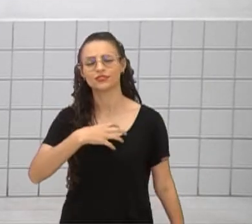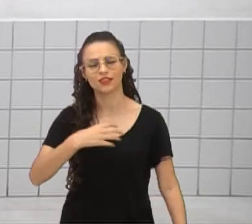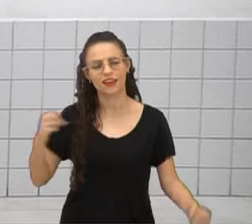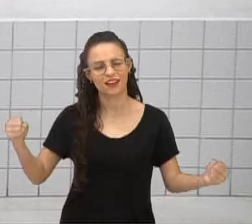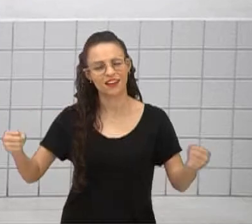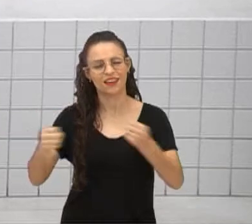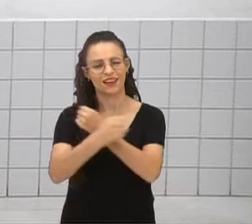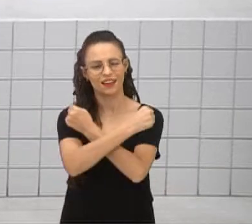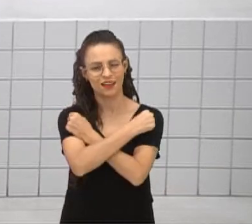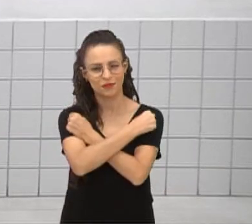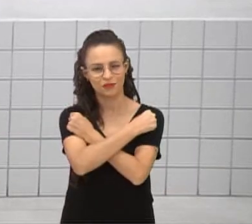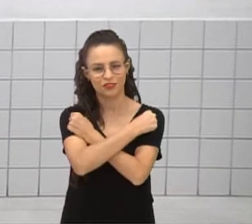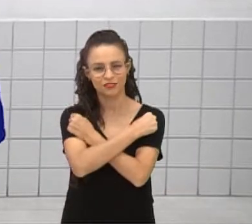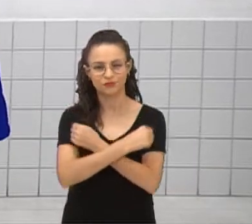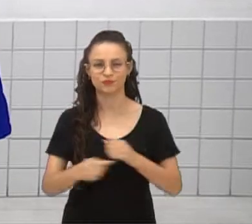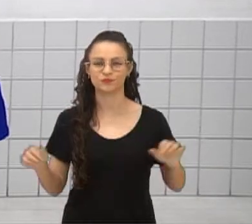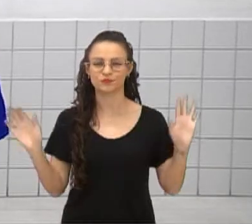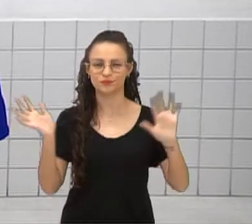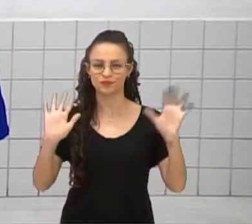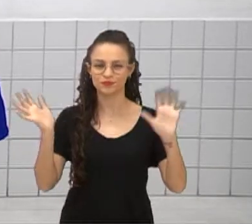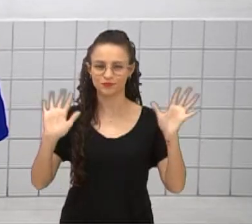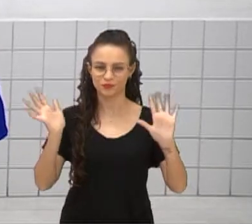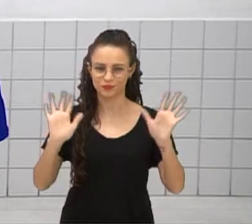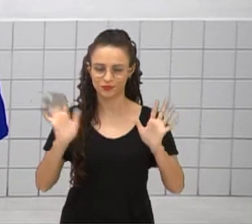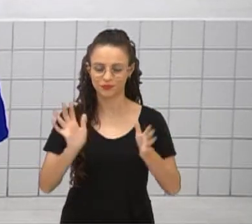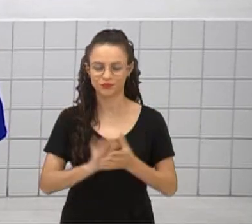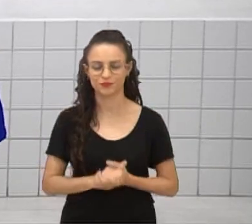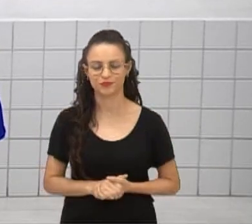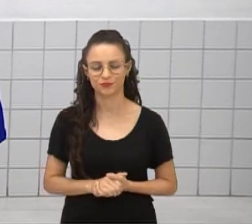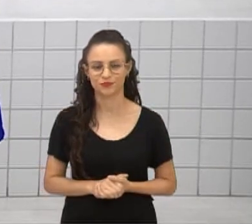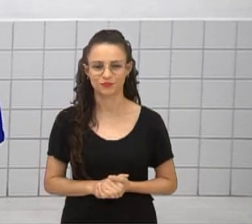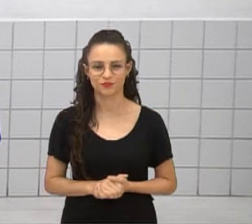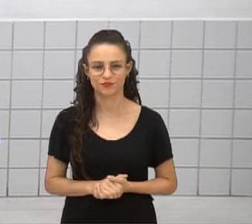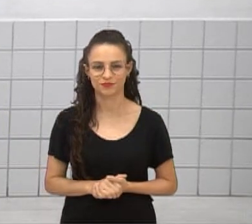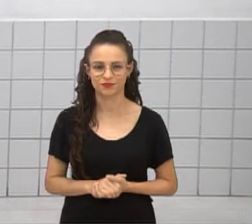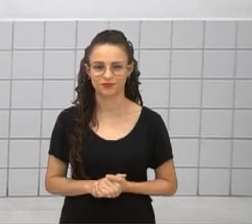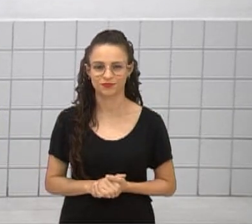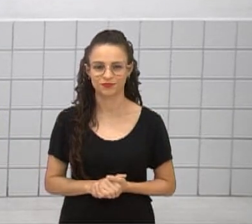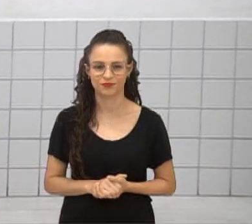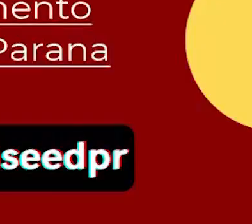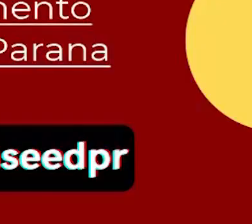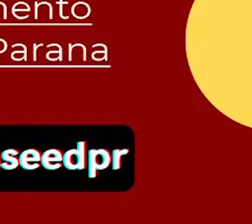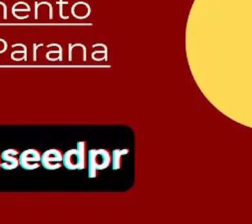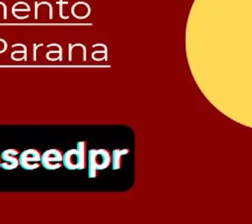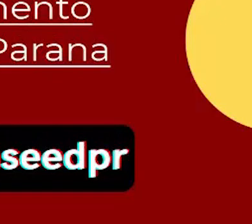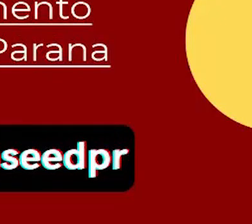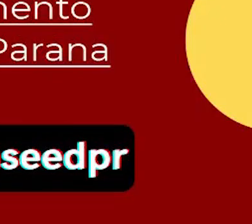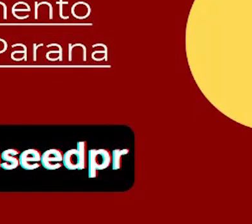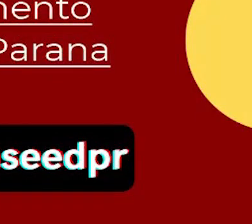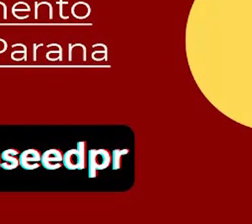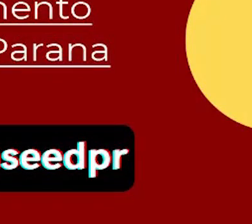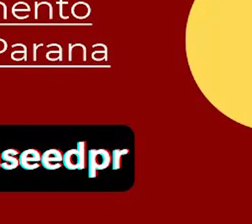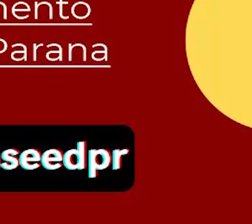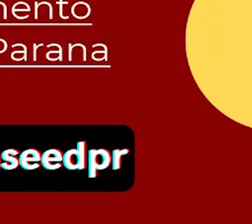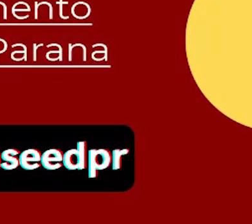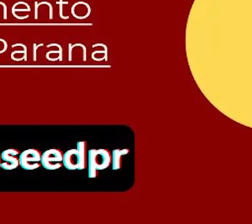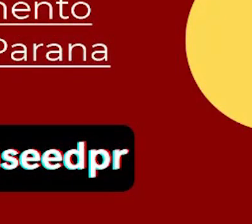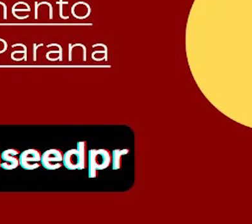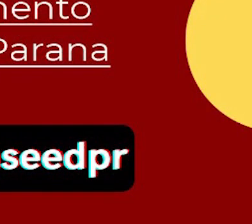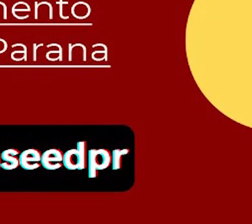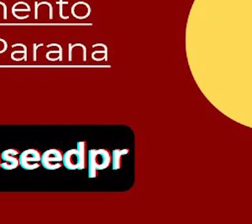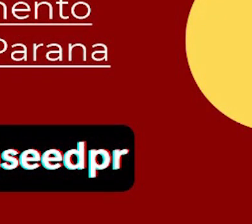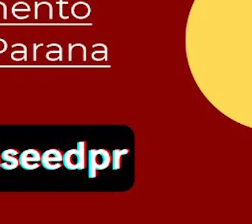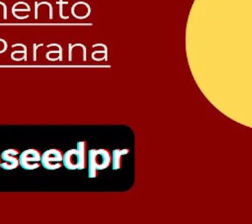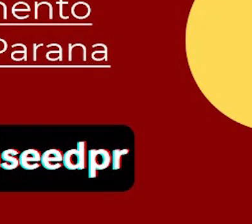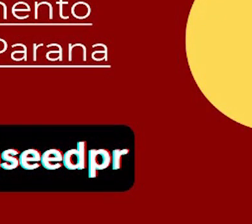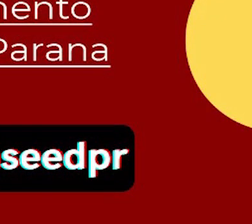abraçados ia trabalhar seguir E aí